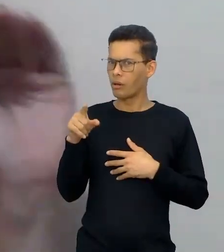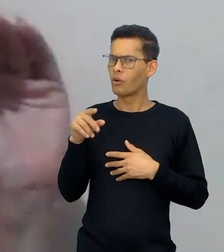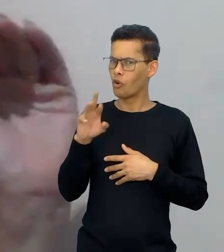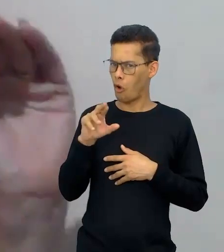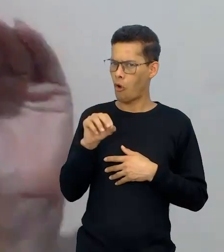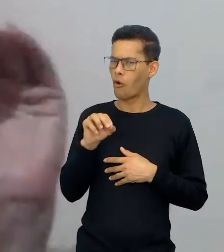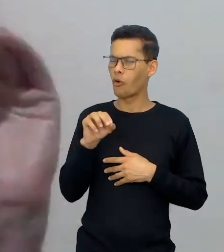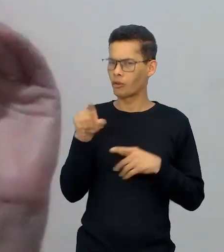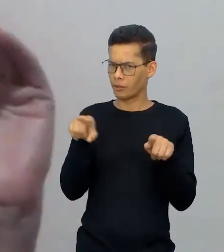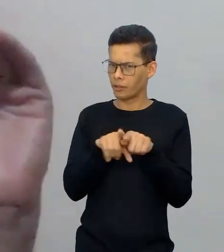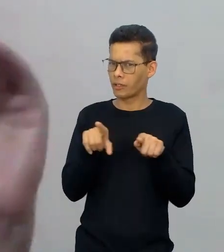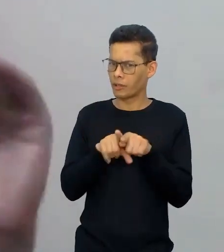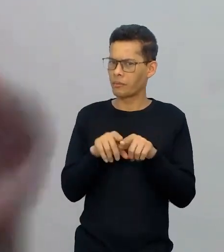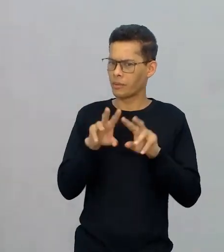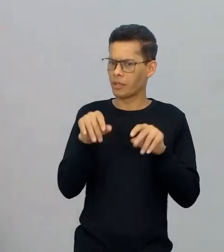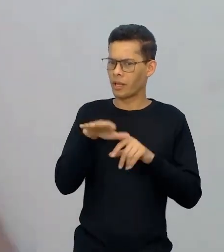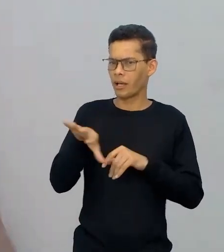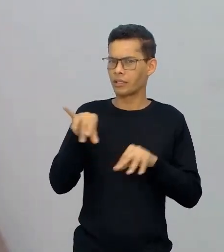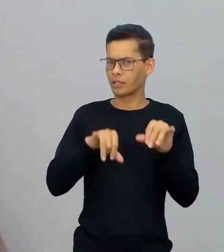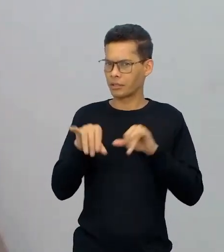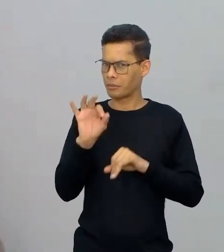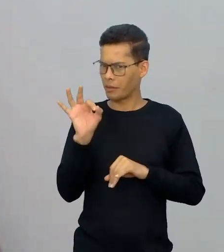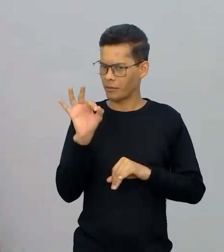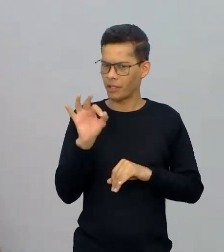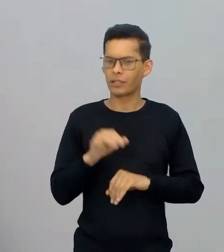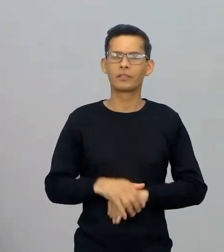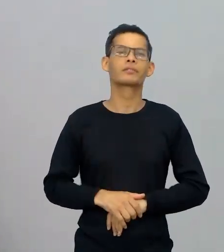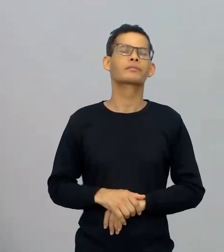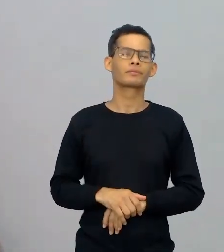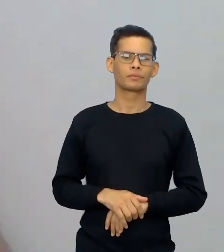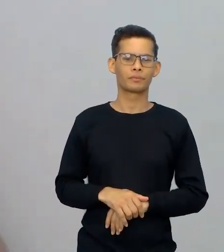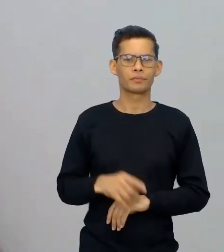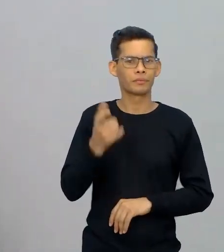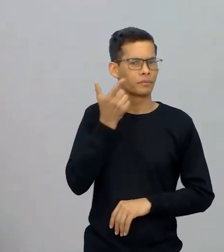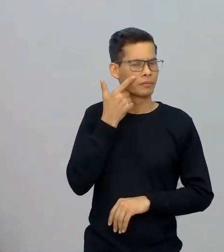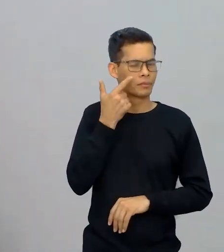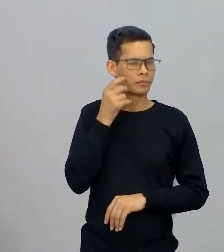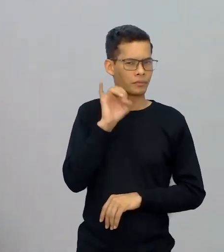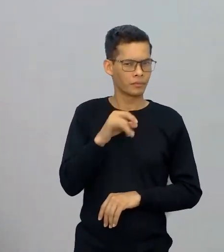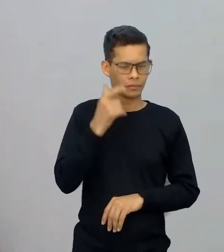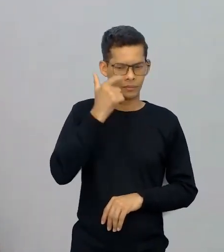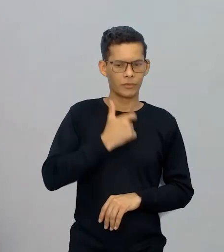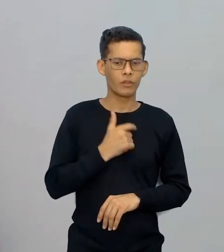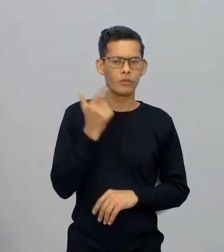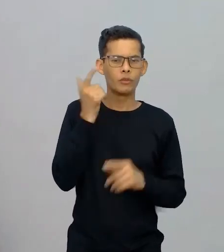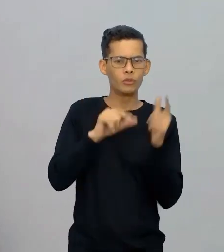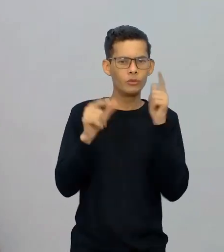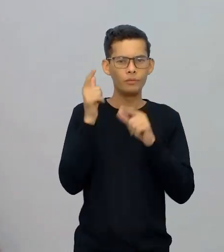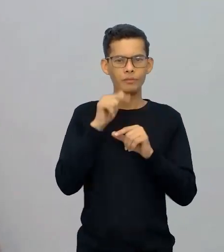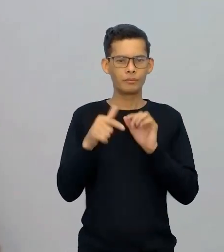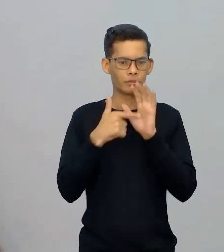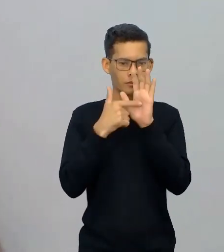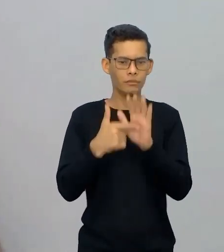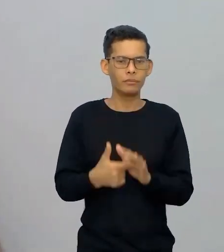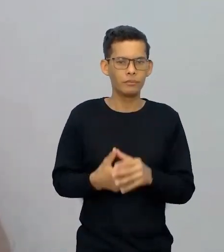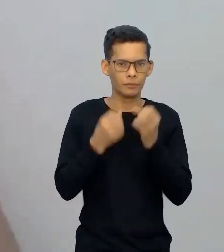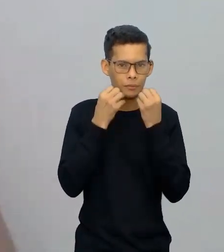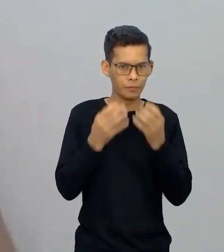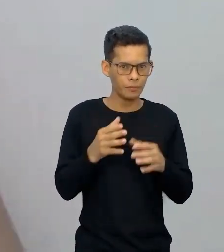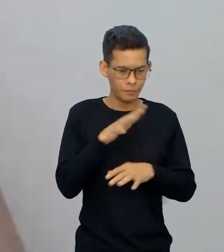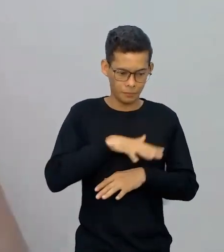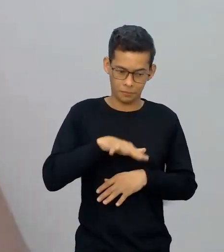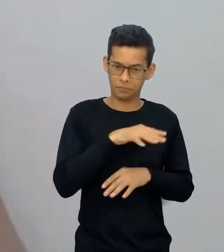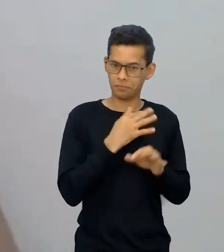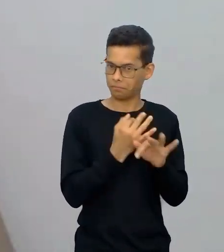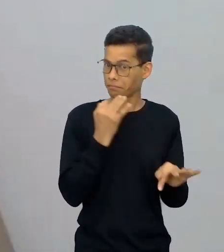acho que dá para a gente trabalhar muito bem. Vamos lá, vamos ver se eu vou conseguir superar tantas ideias boas aí com a física